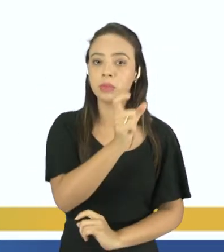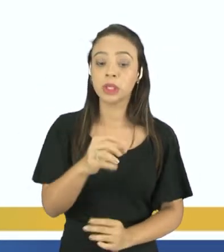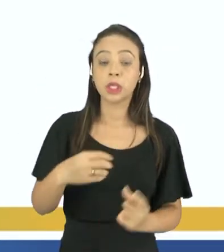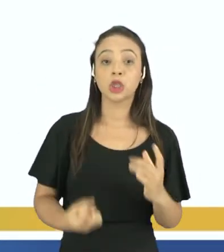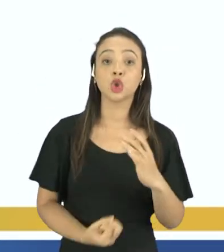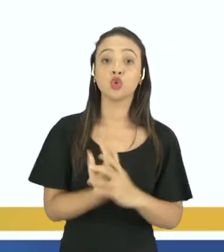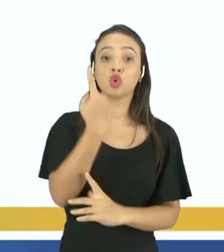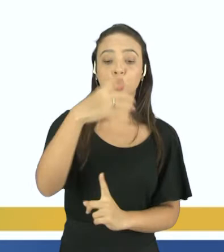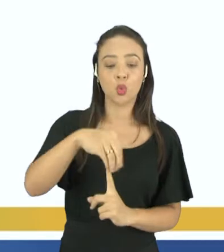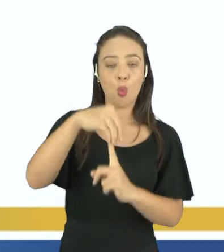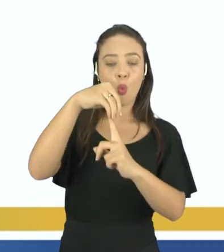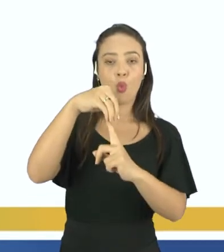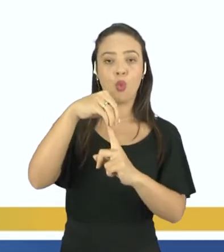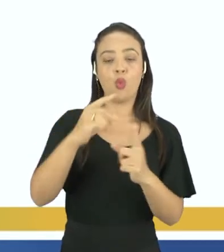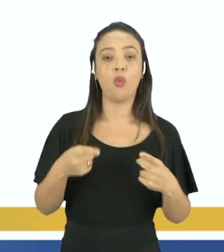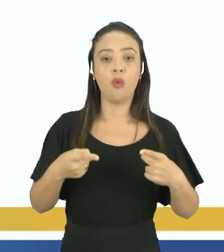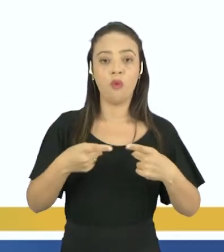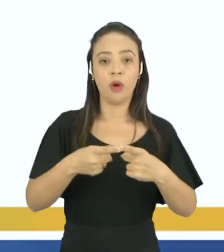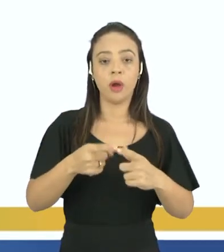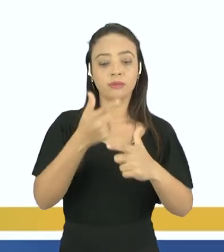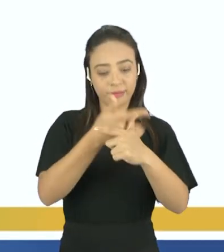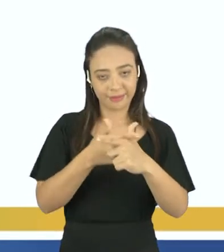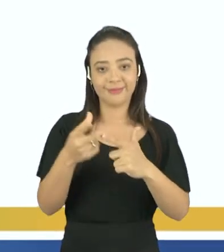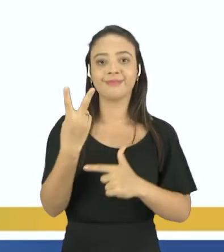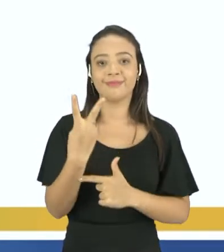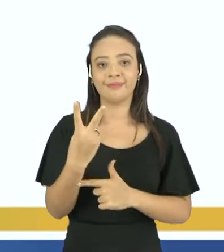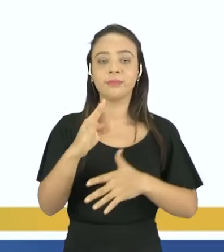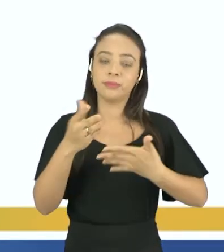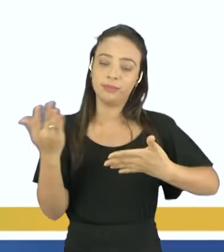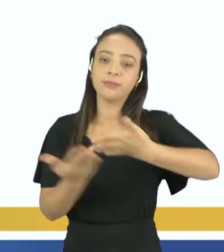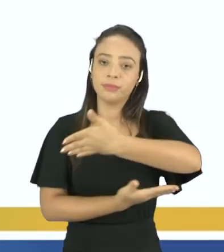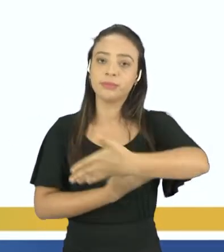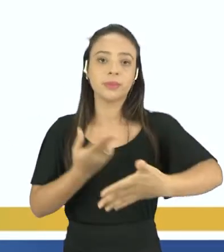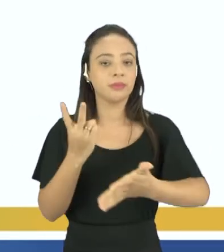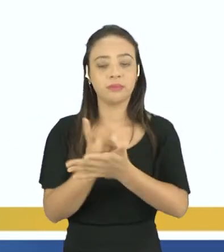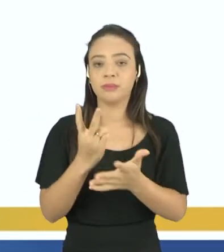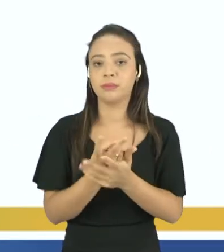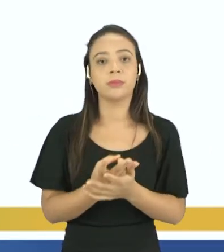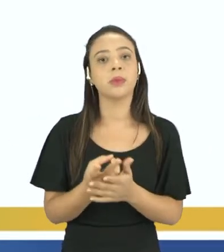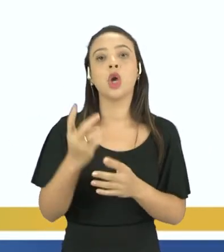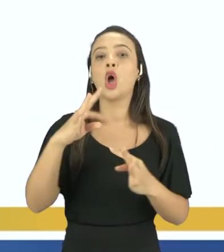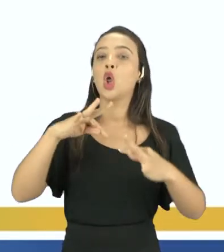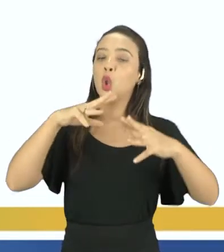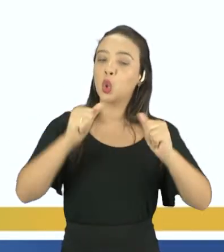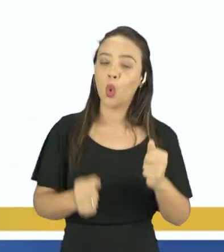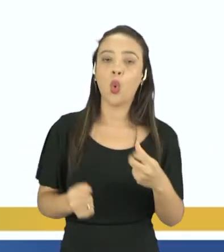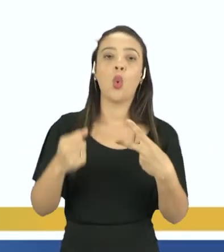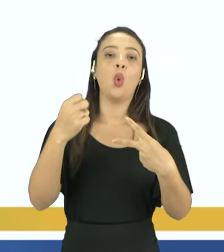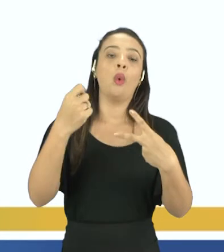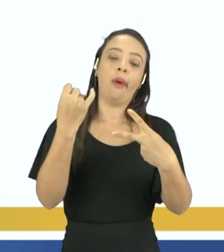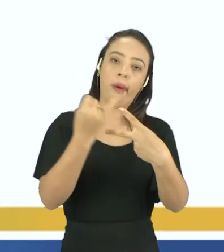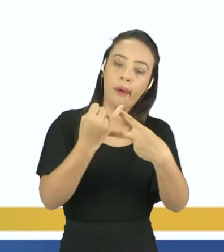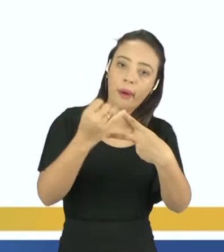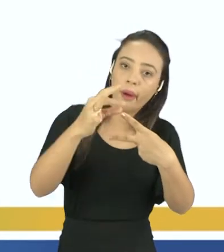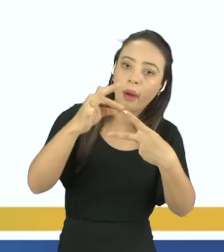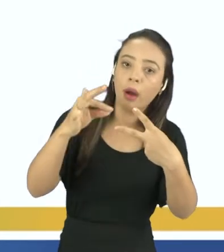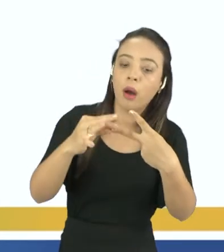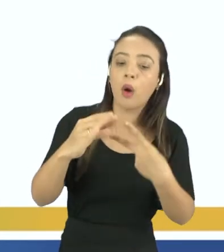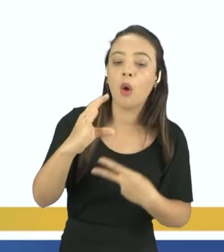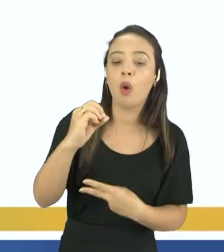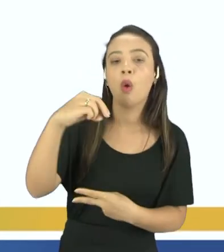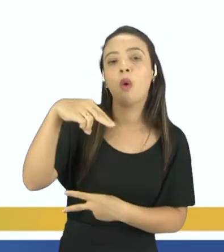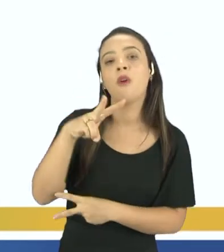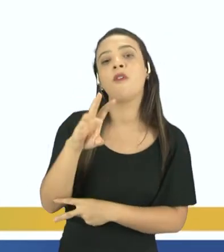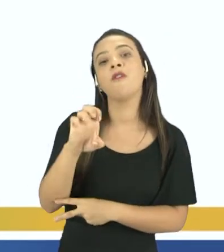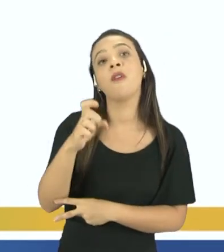do mesmo vértice / 2 Então essa relação vale para todo polígono convexo né Então sempre que a